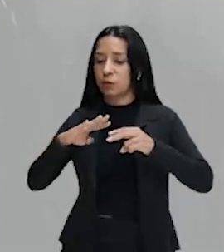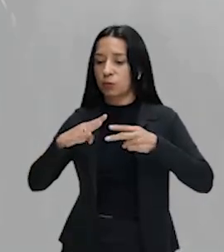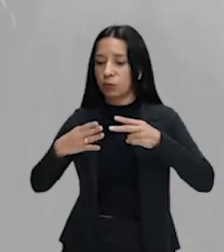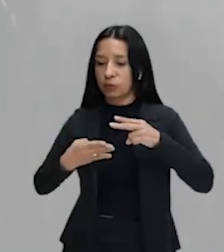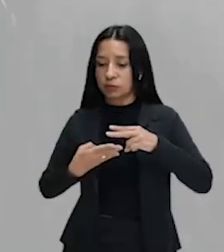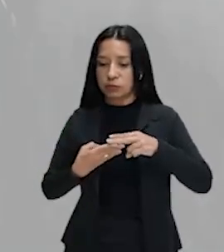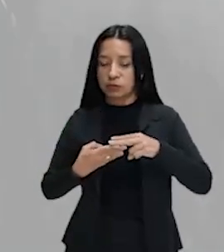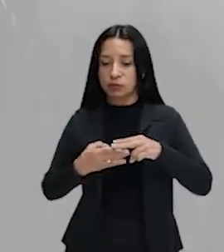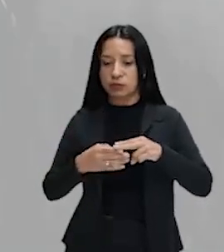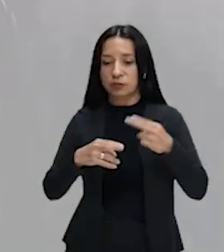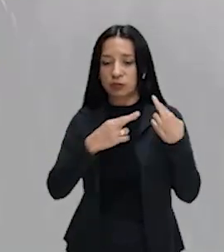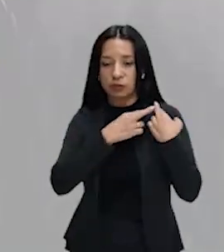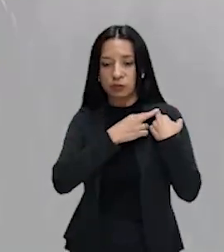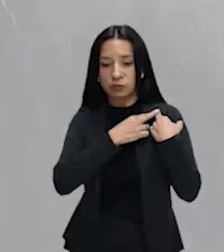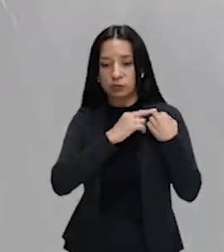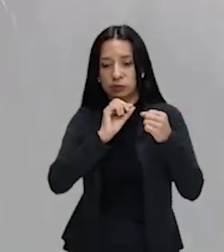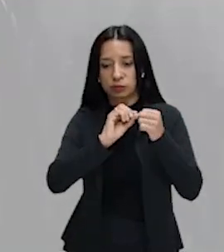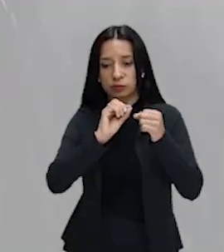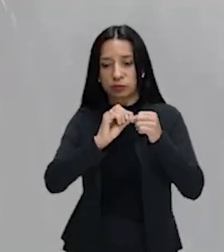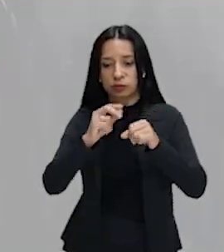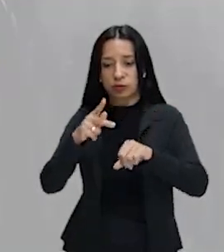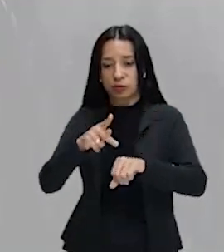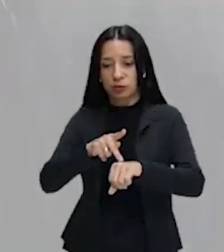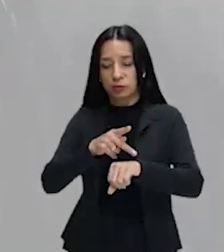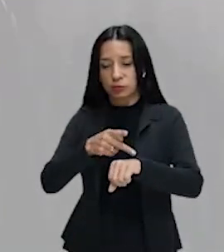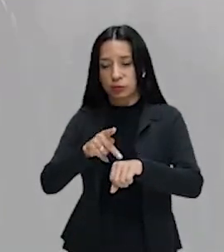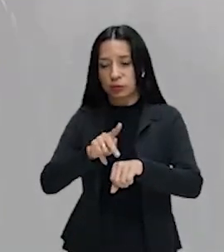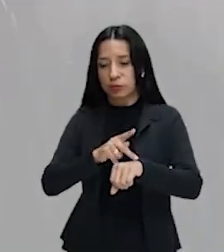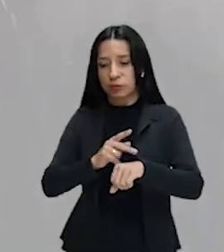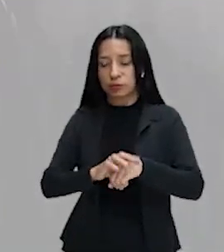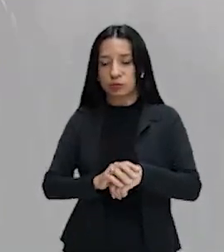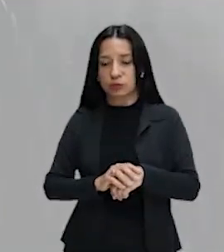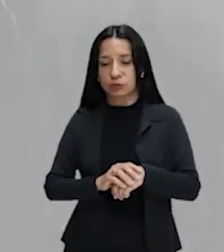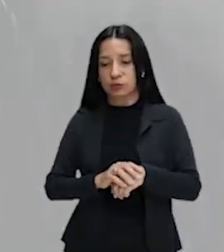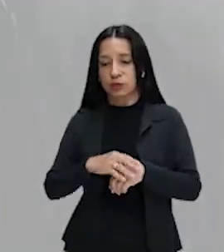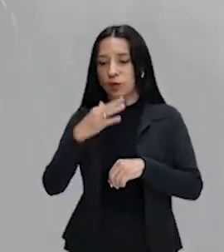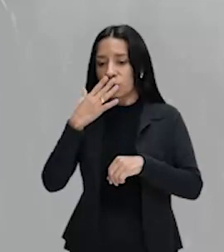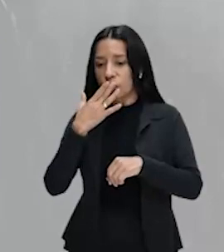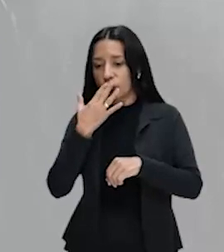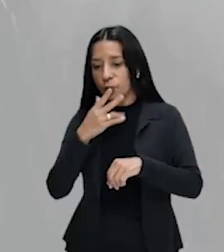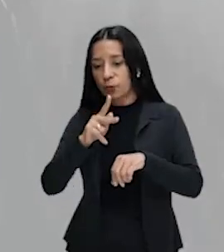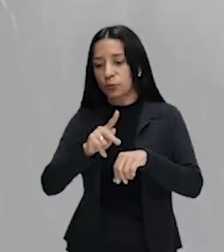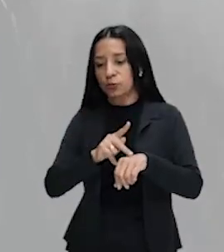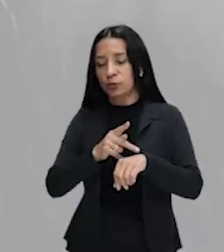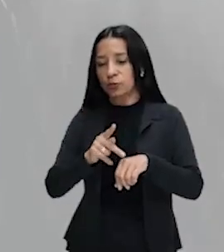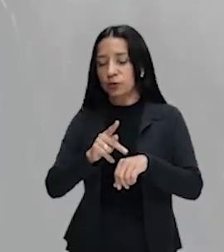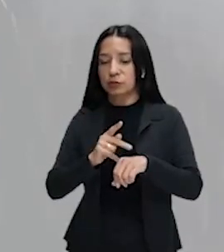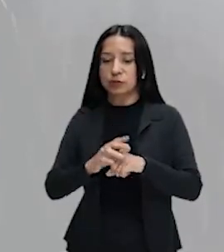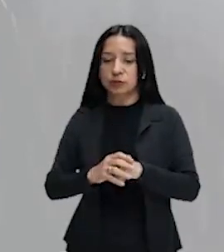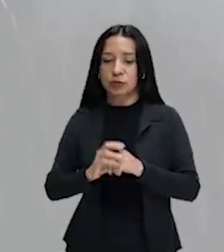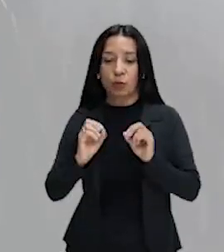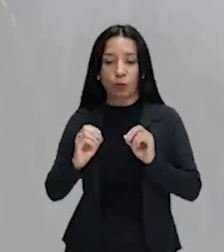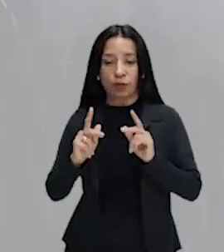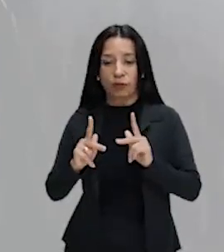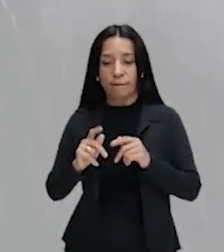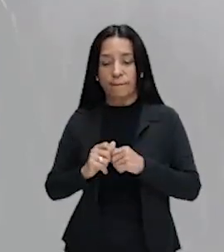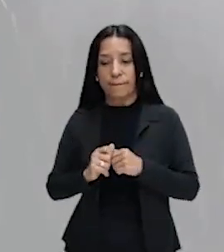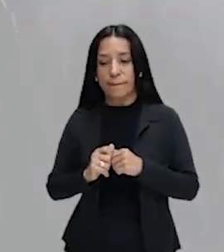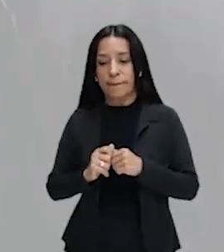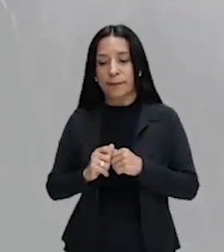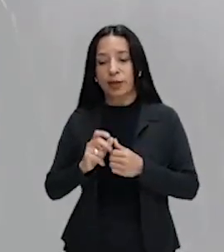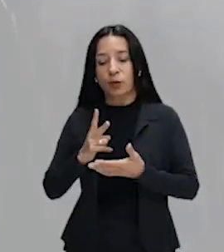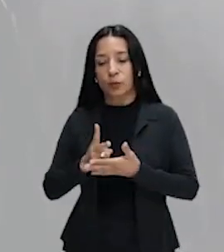chocolate. Então, Bzinho produz um pigmento para a cor chocolate. Ok,